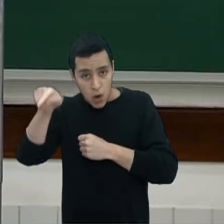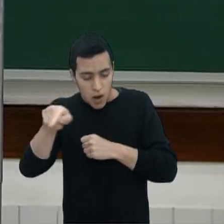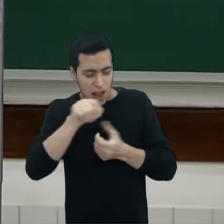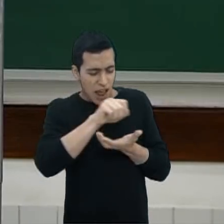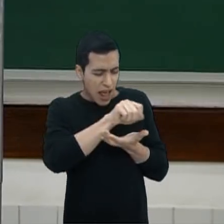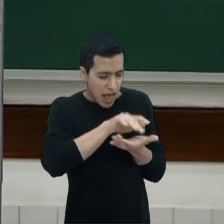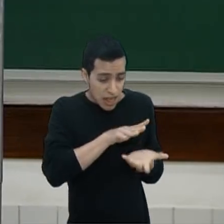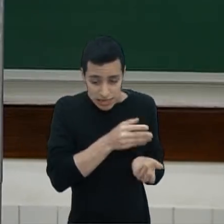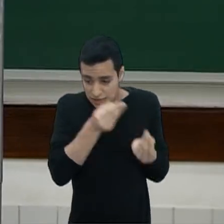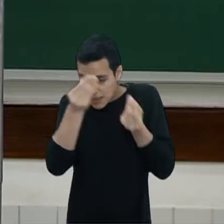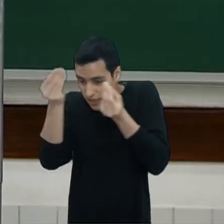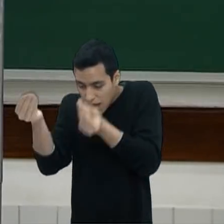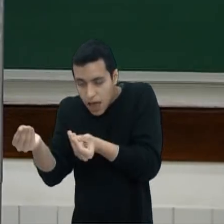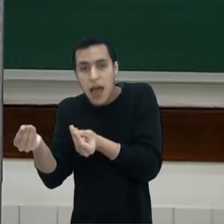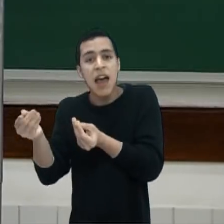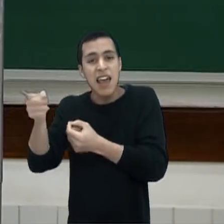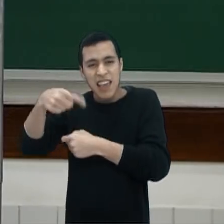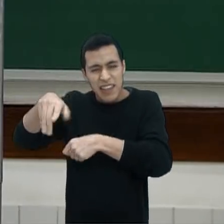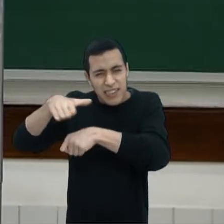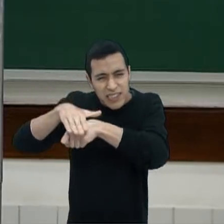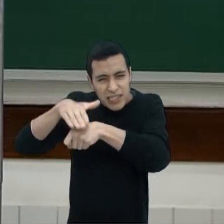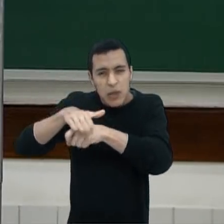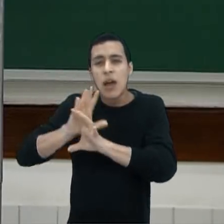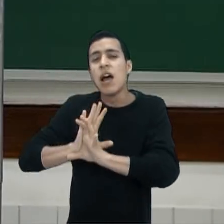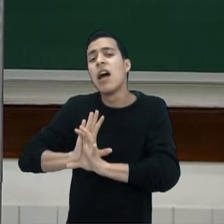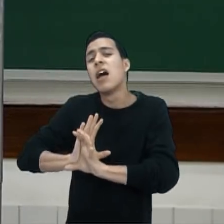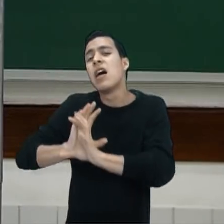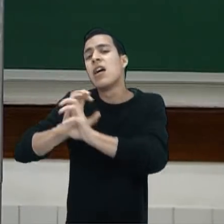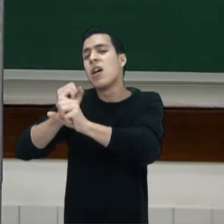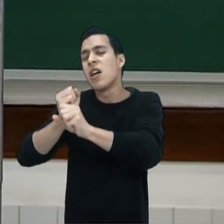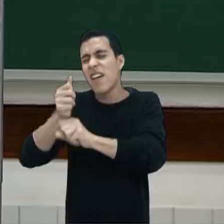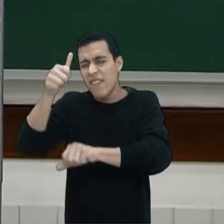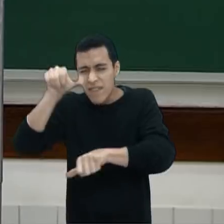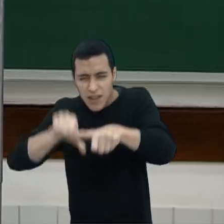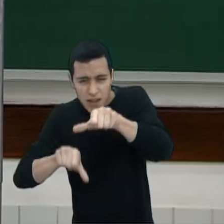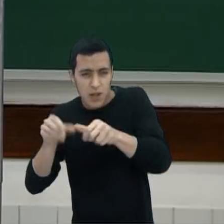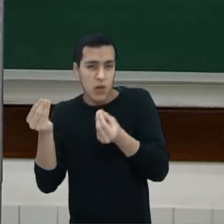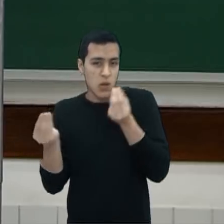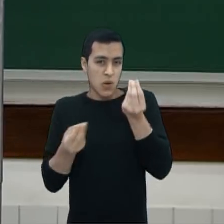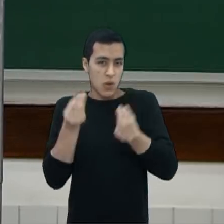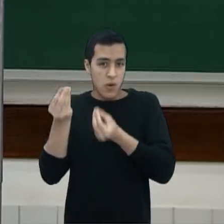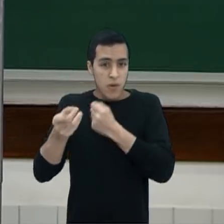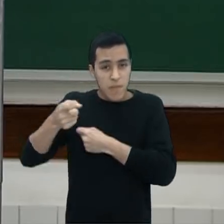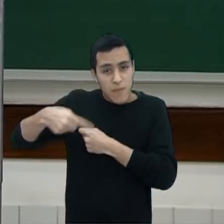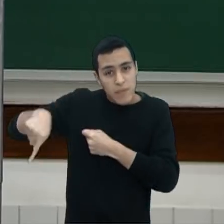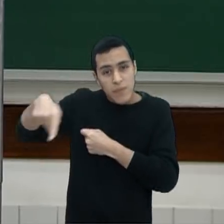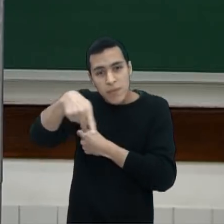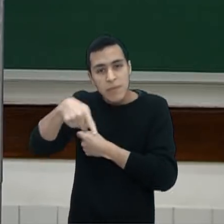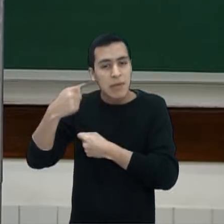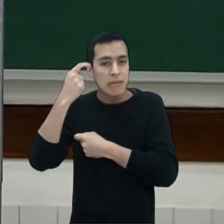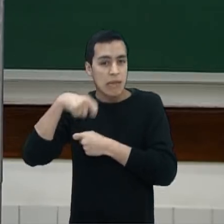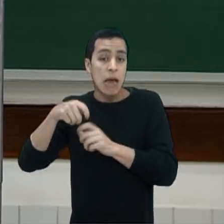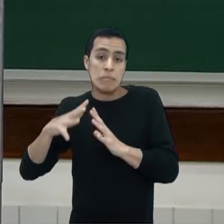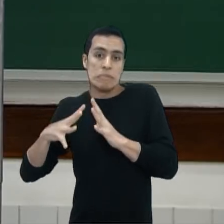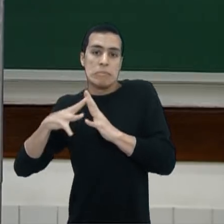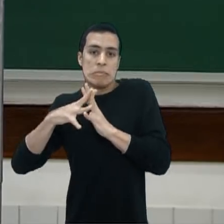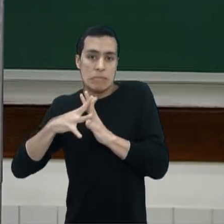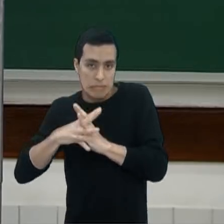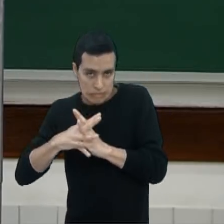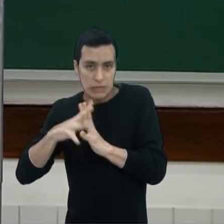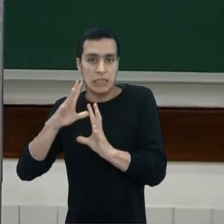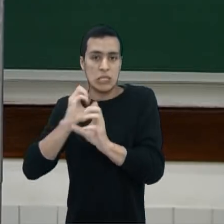as atividades para que os professores tenham ali instrumentos, né, de avaliação, para que eles possam fechar a nota de vocês,